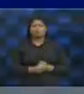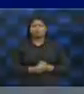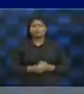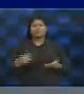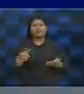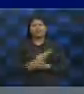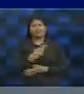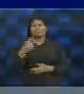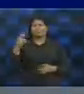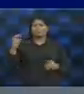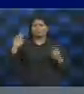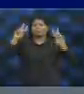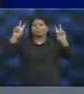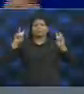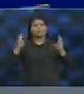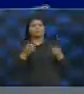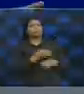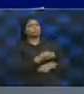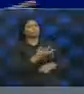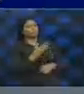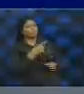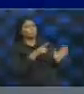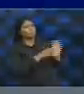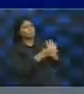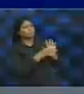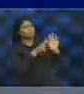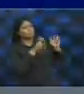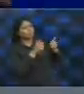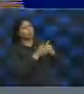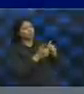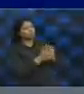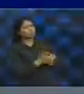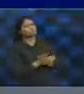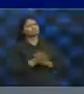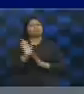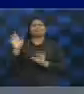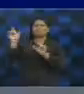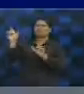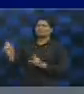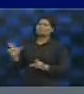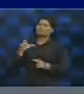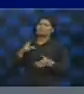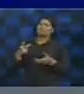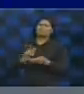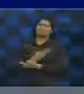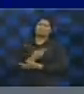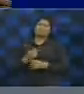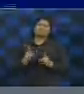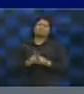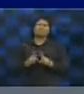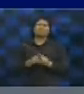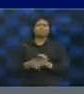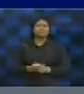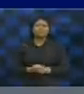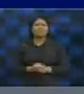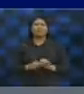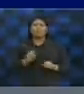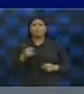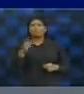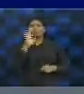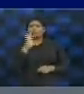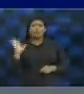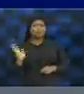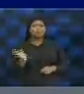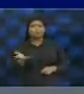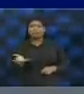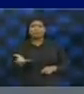Nós precisamos é aumentar a velocidade média da frota, para que o ônibus ande mais rápido. Quando o ônibus anda mais rápido, o cidadão espera menos, o